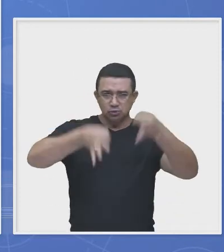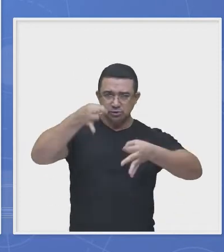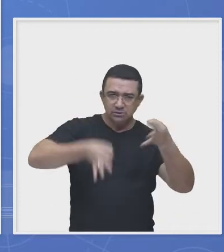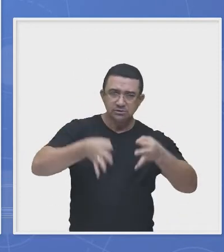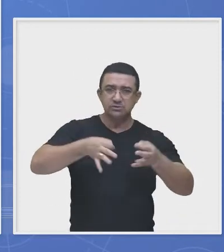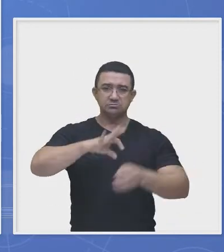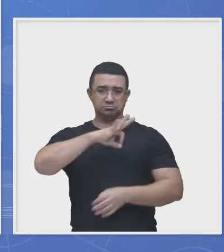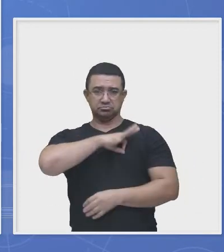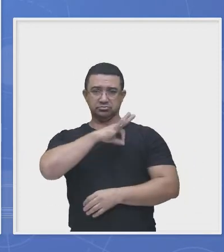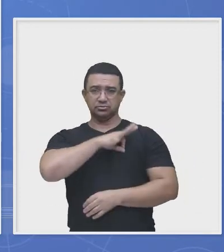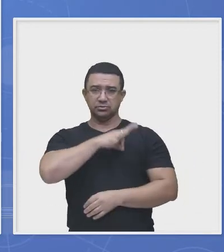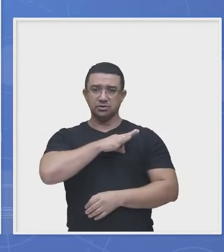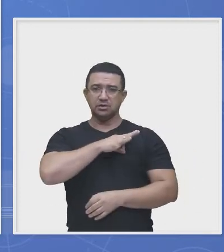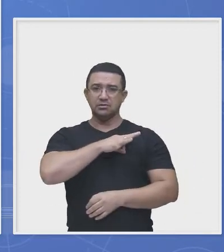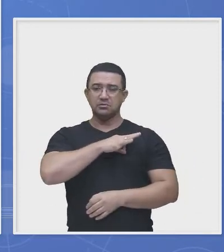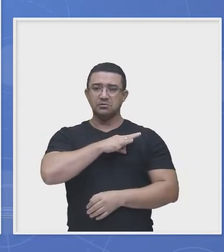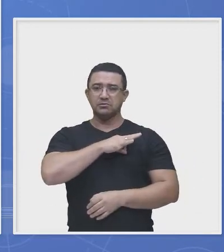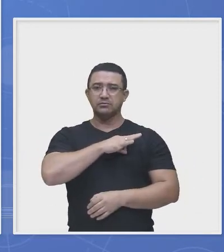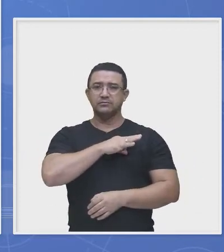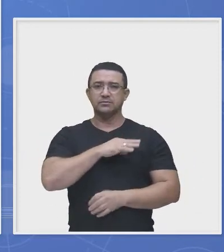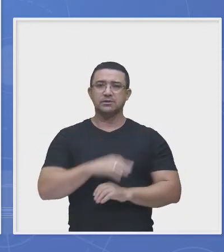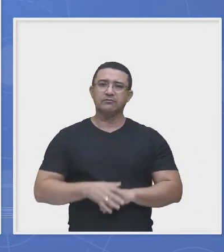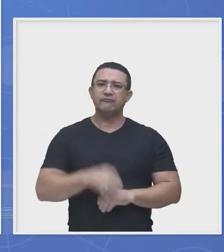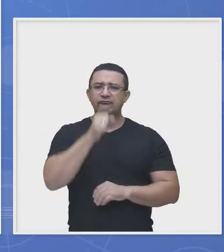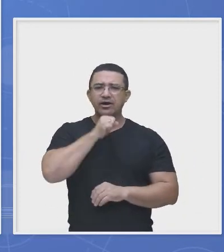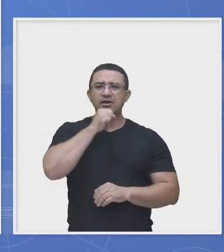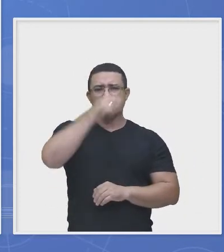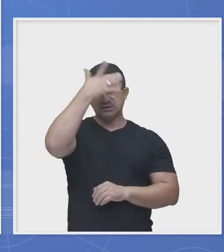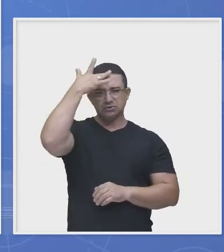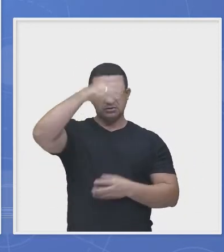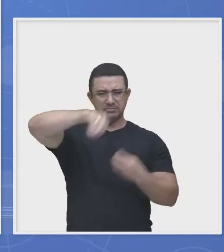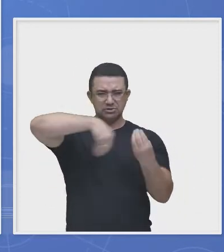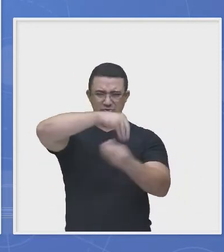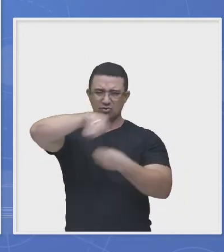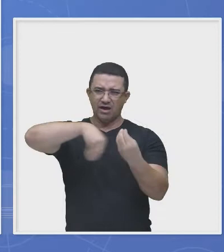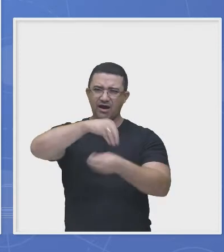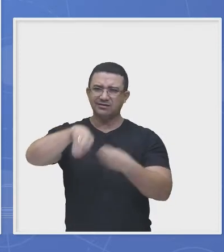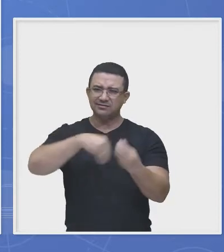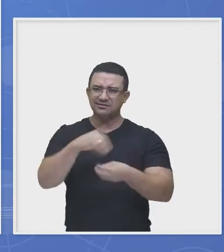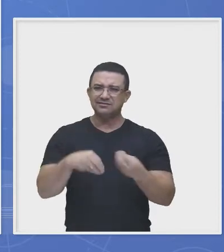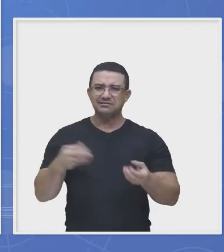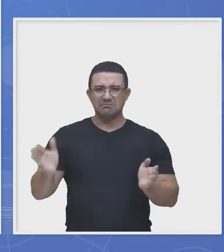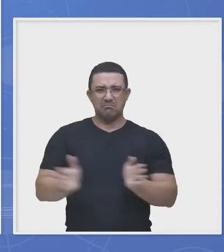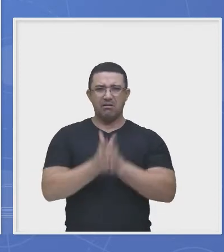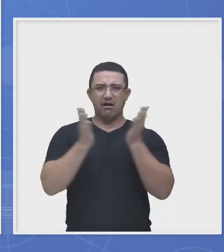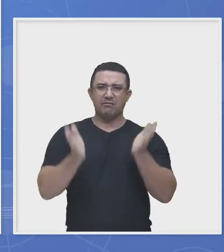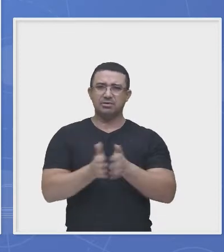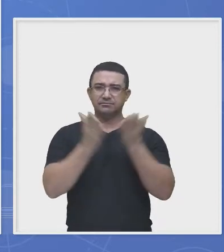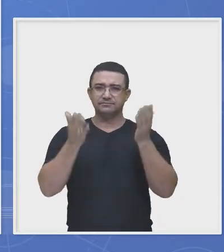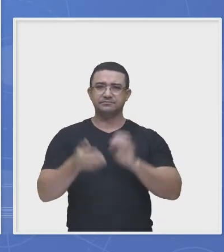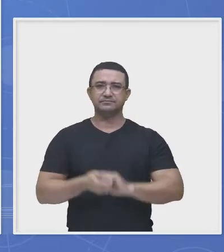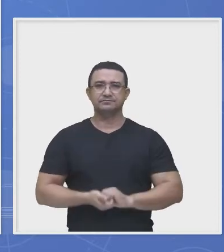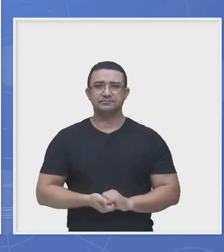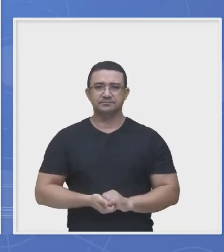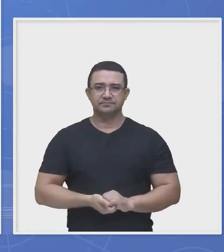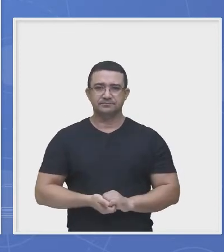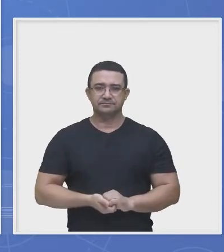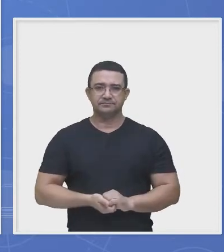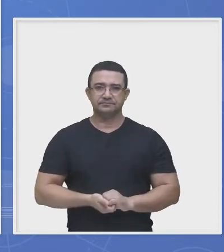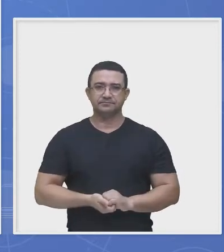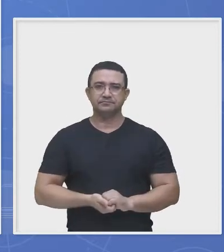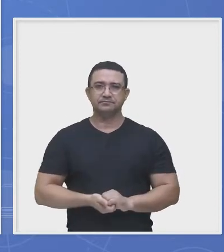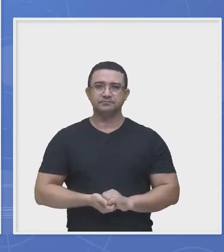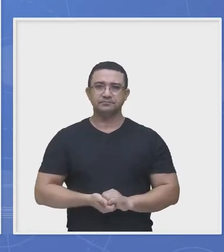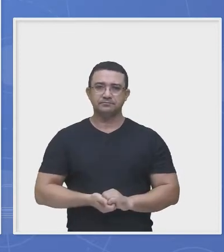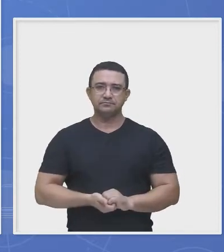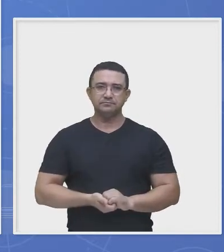O resto é mob, velhos, mestiços e miseráveis. Descendência, no caso de miserável